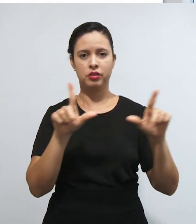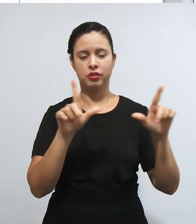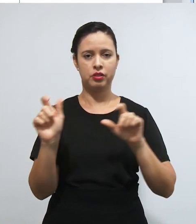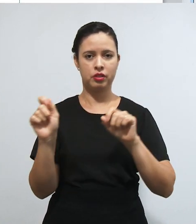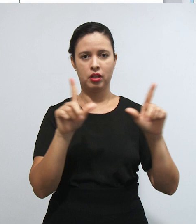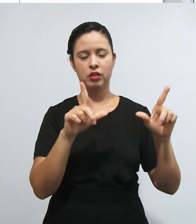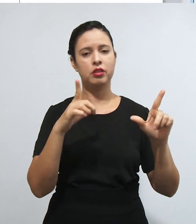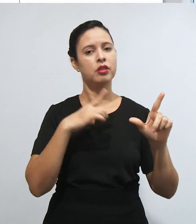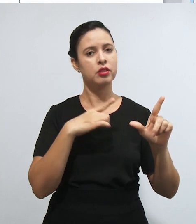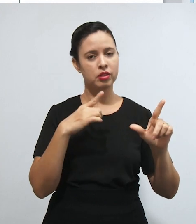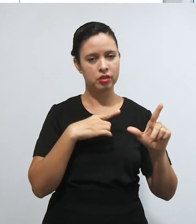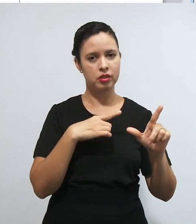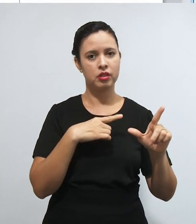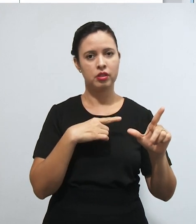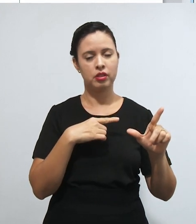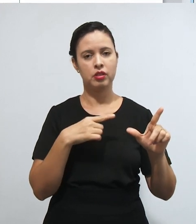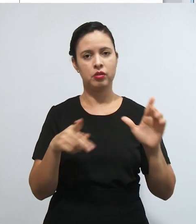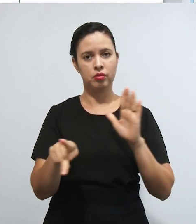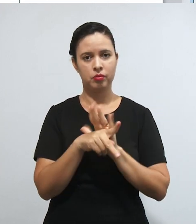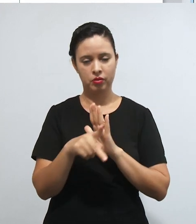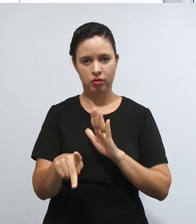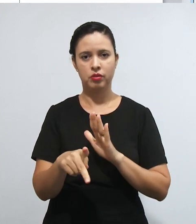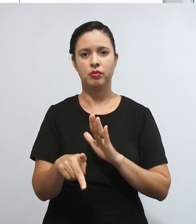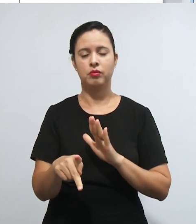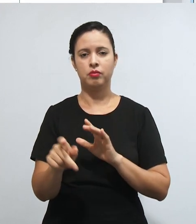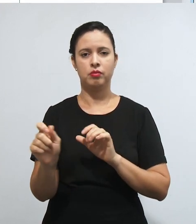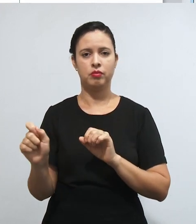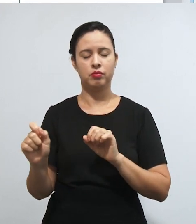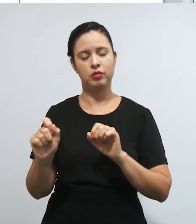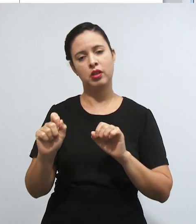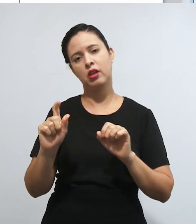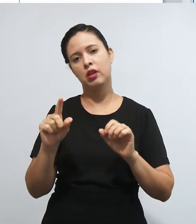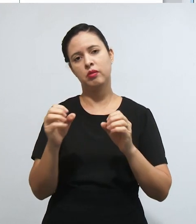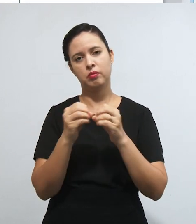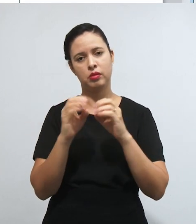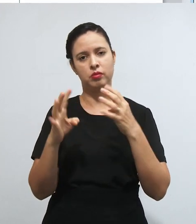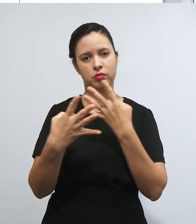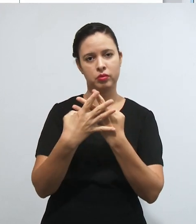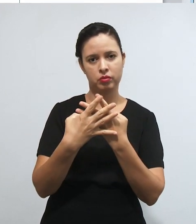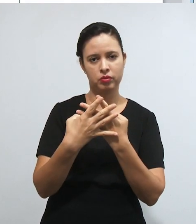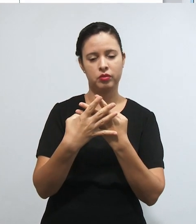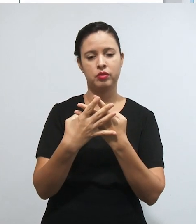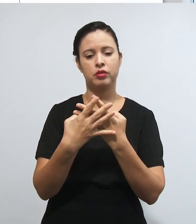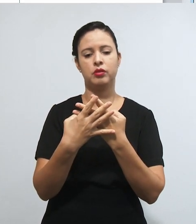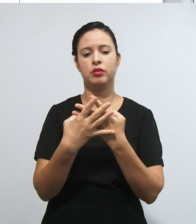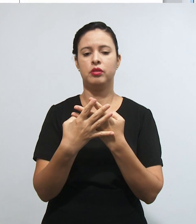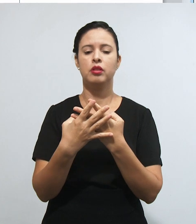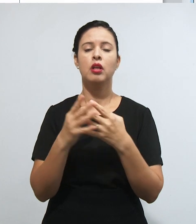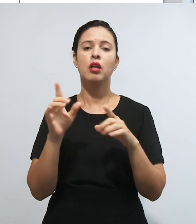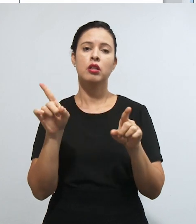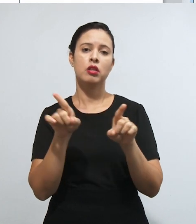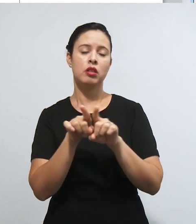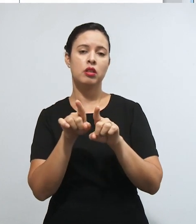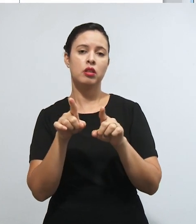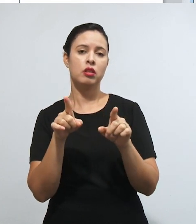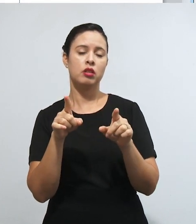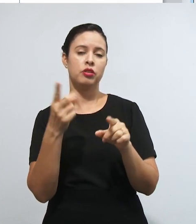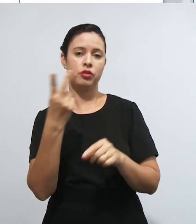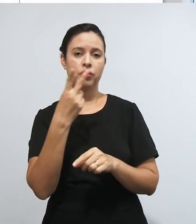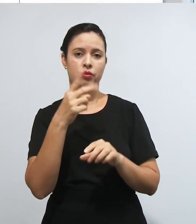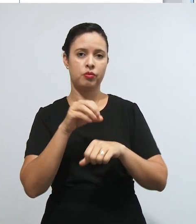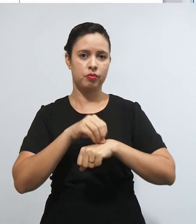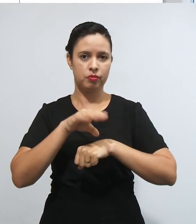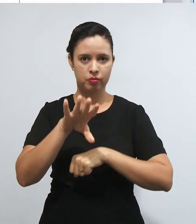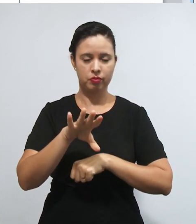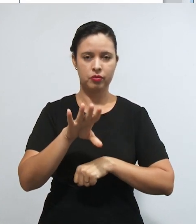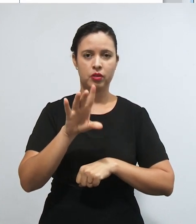tem disponível, né, do próprio PowerPoint, caso você queira utilizar, tá? Segundo ponto que eu vou trazer aqui para vocês,